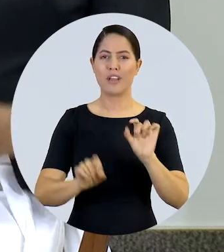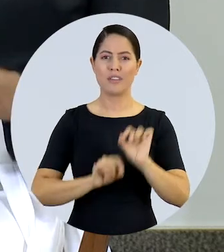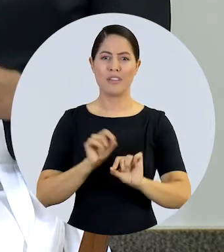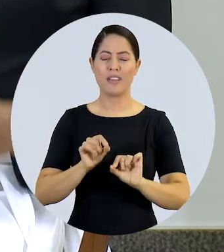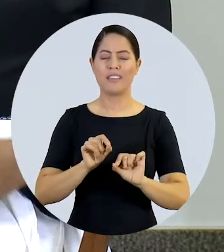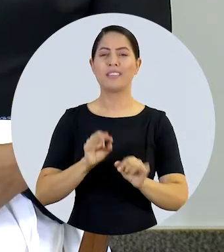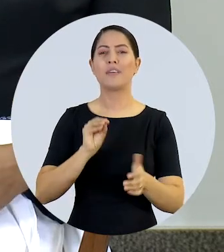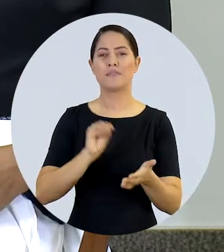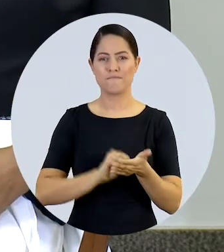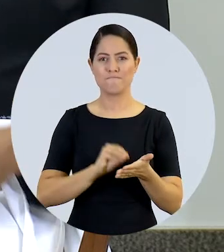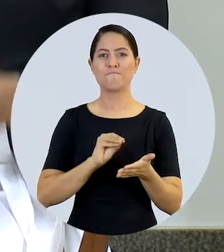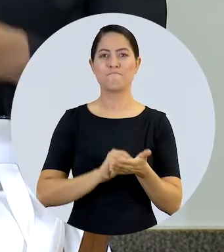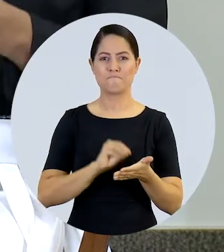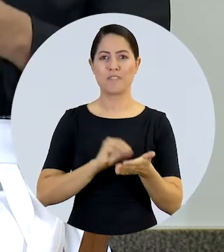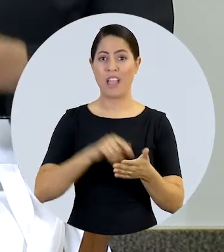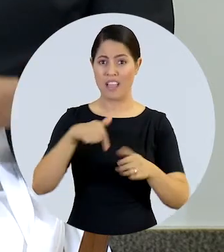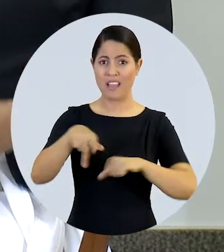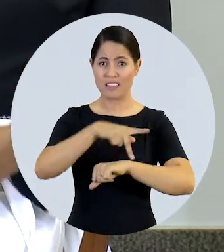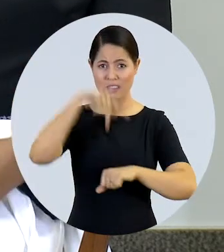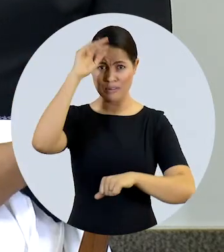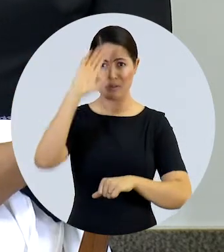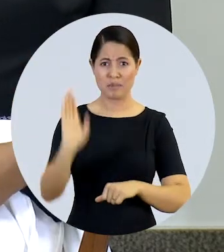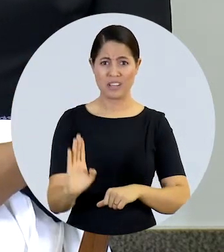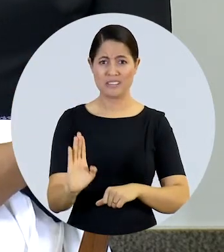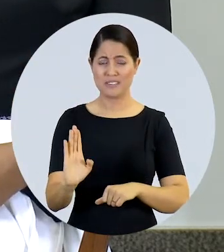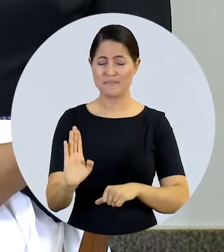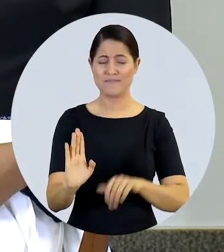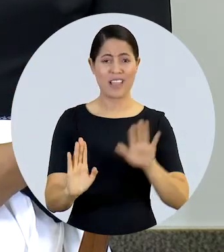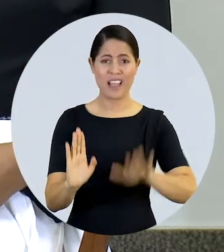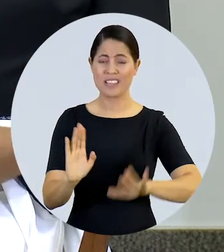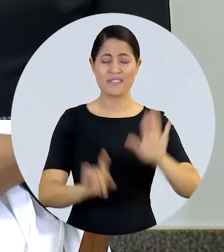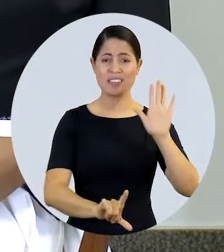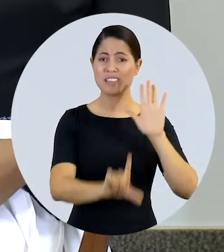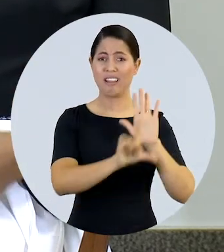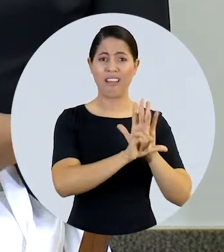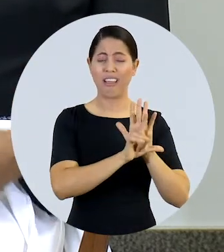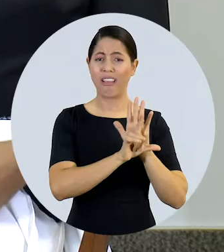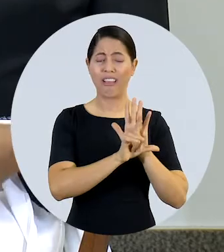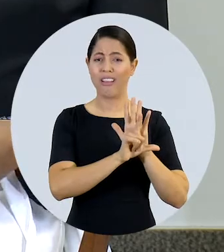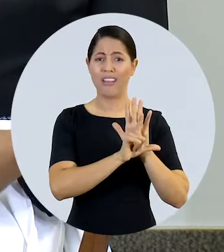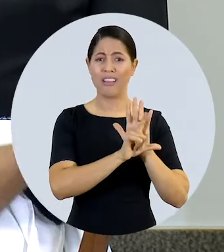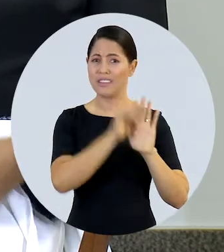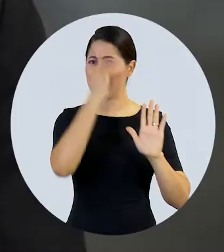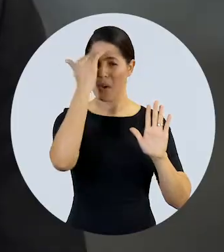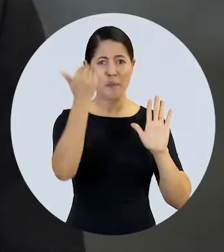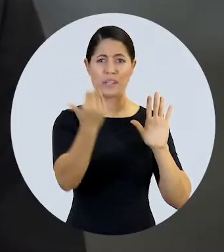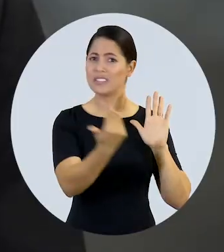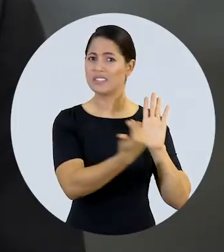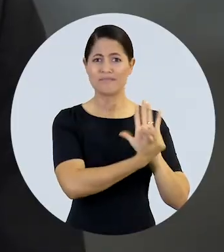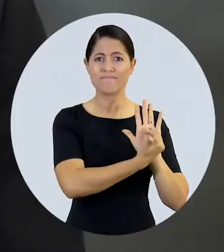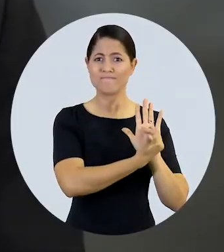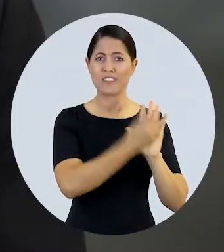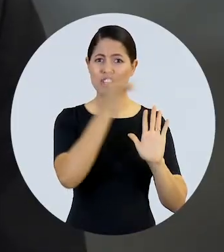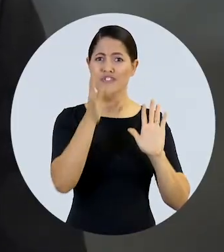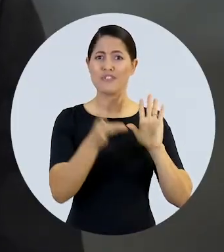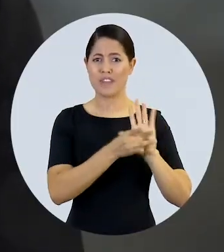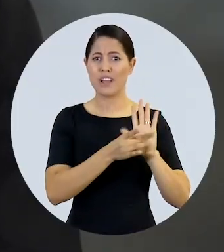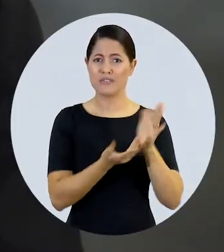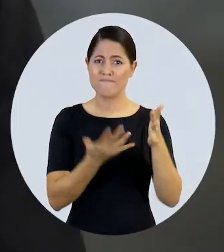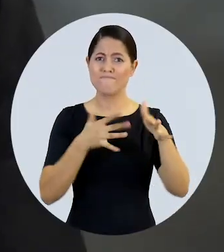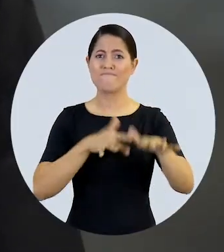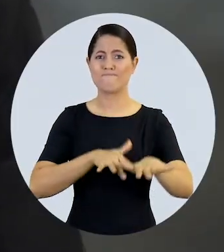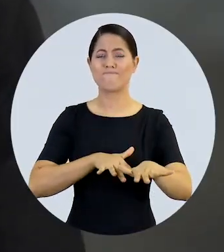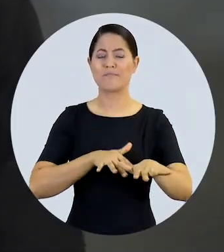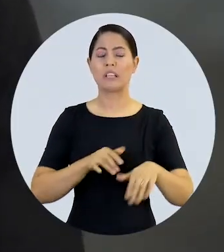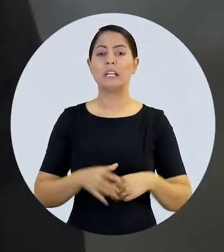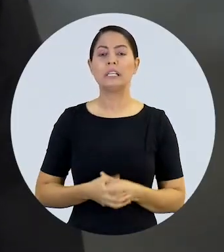quaisquer questões. O que também não se faz aqui nesse país é dar prosseguimento, é implementar